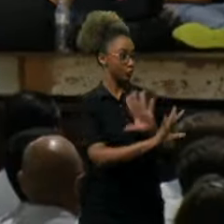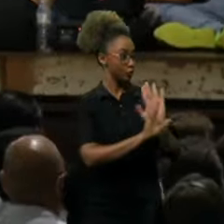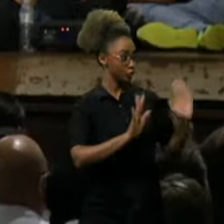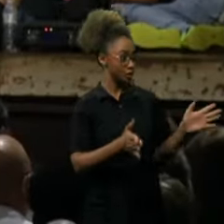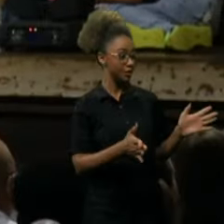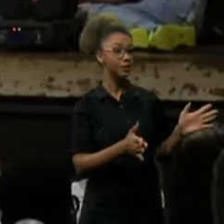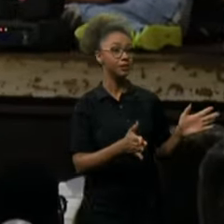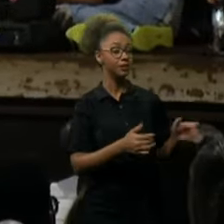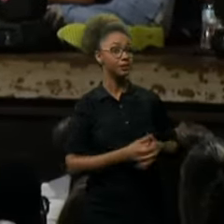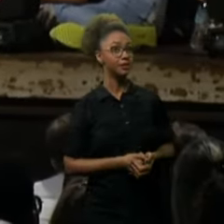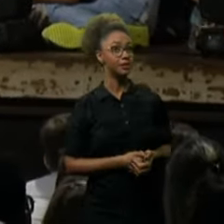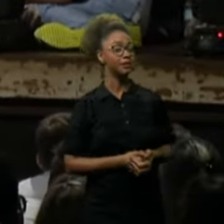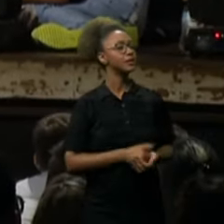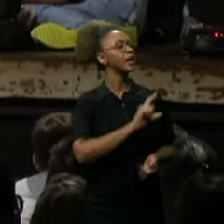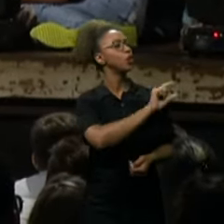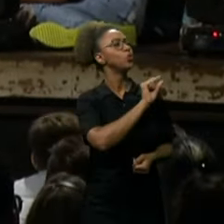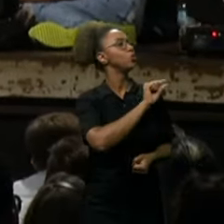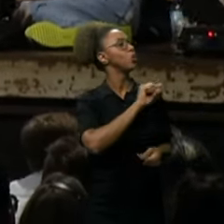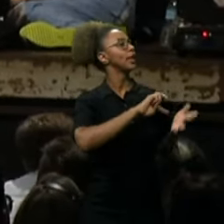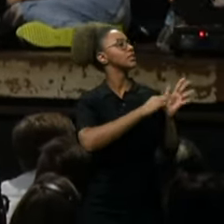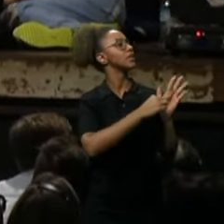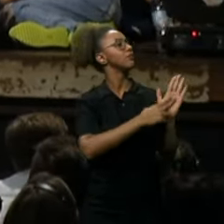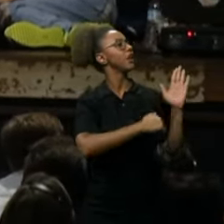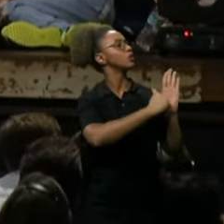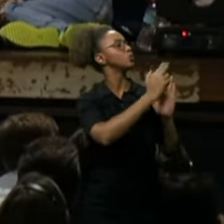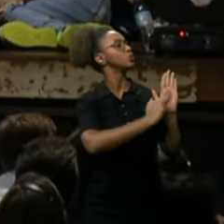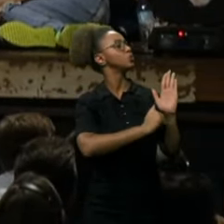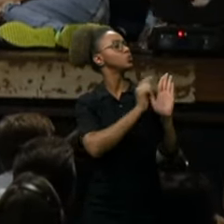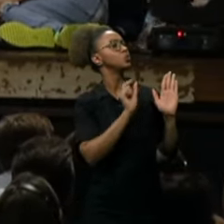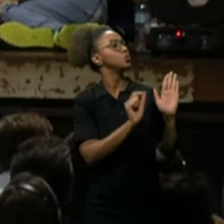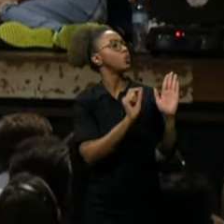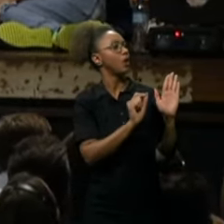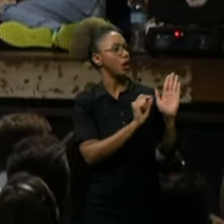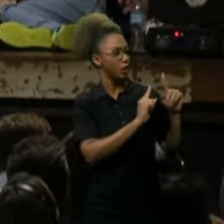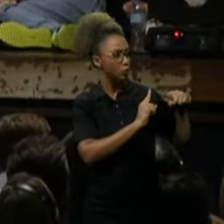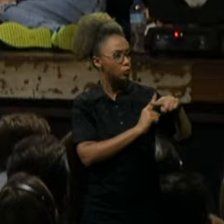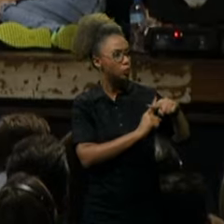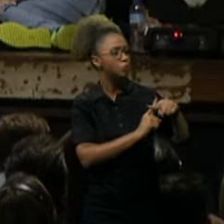acabou que que é esse quadro É a cruz